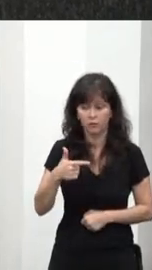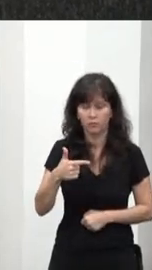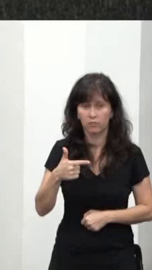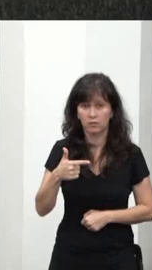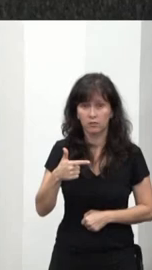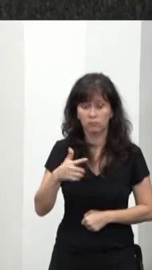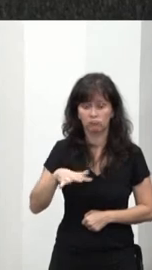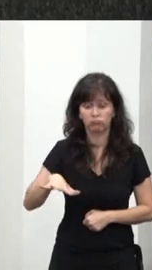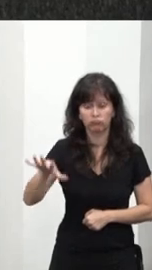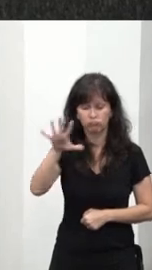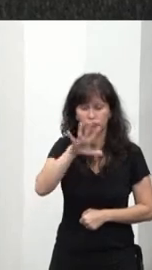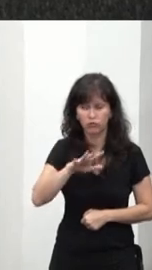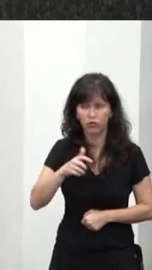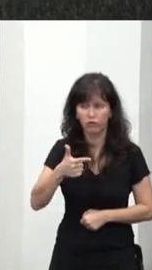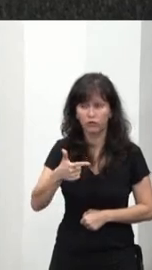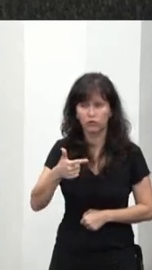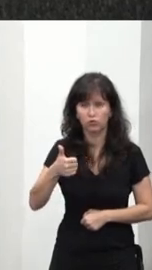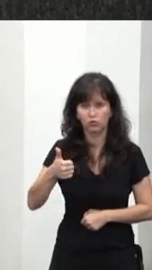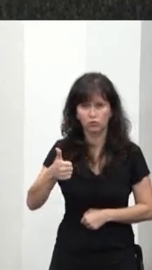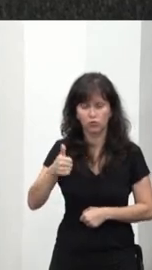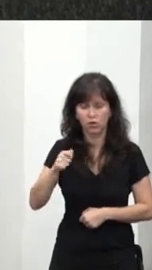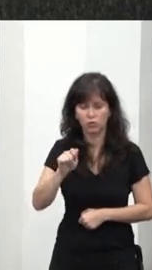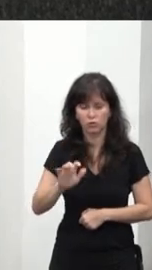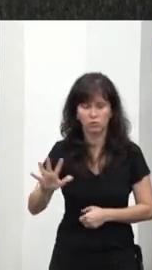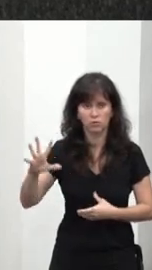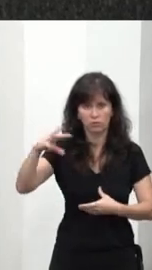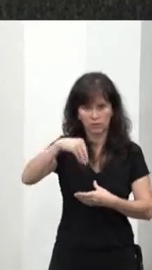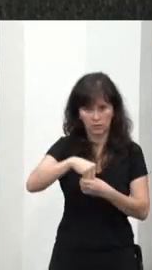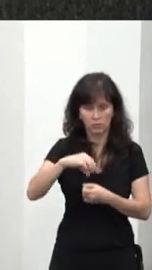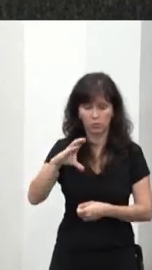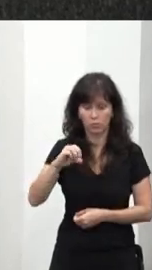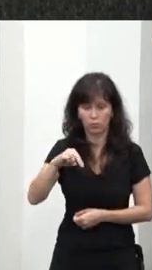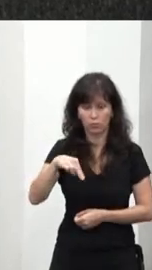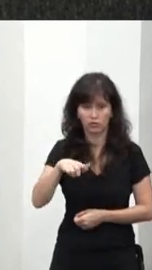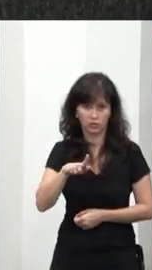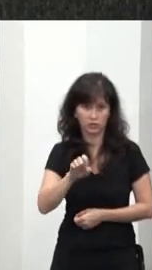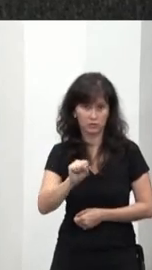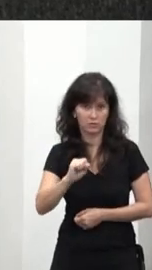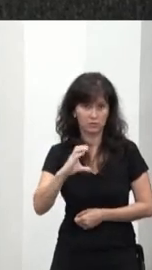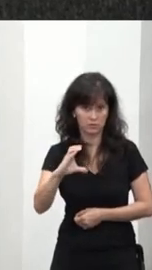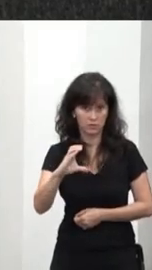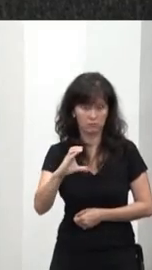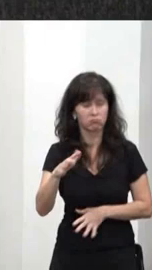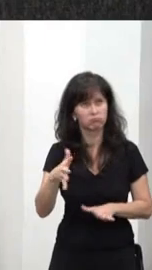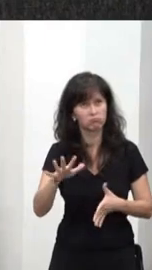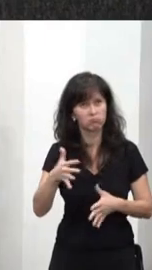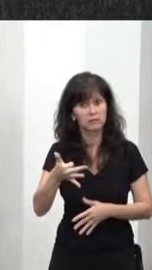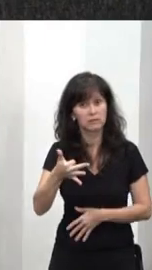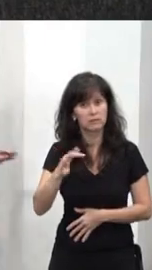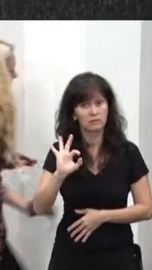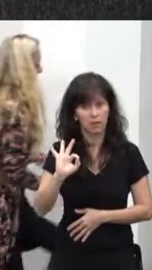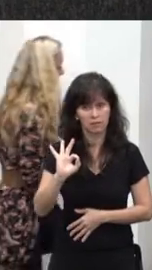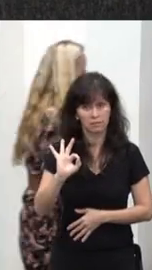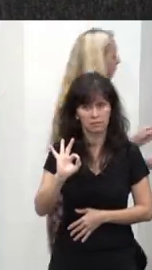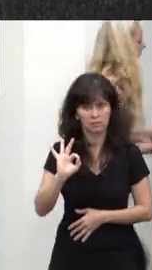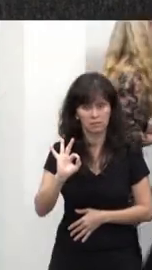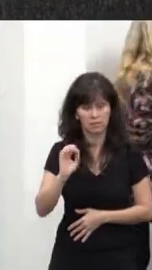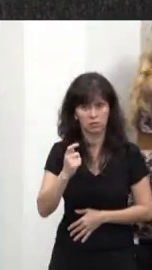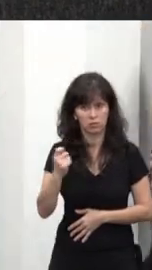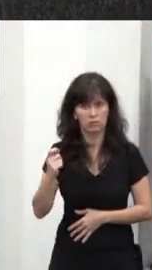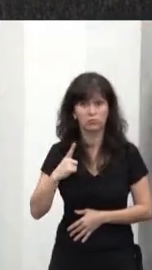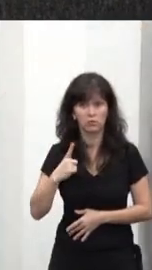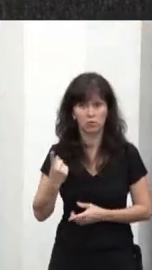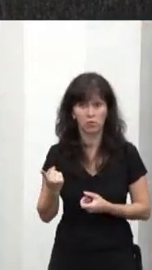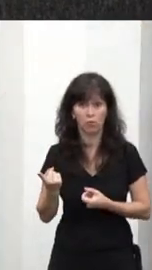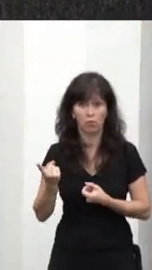associações que compõem o congestic aproximadamente 10 delas tem convênio